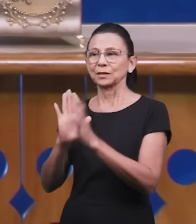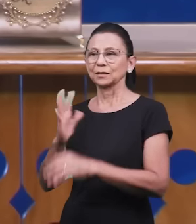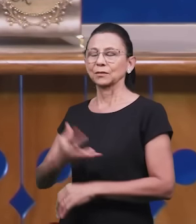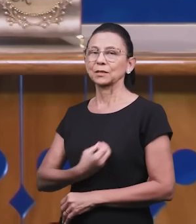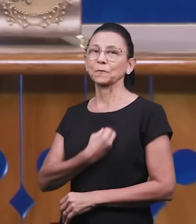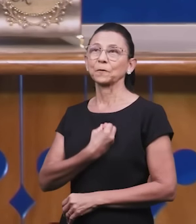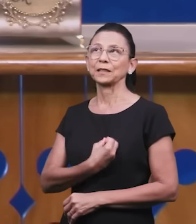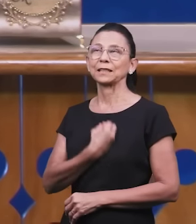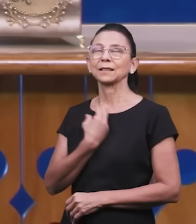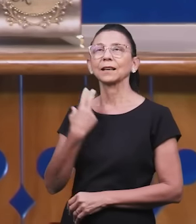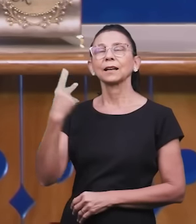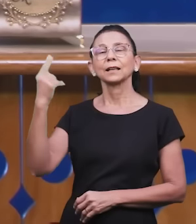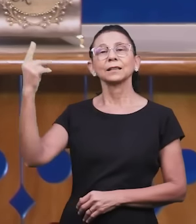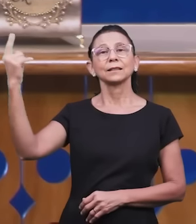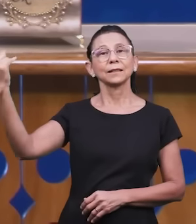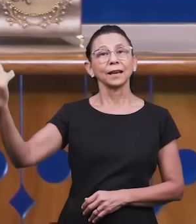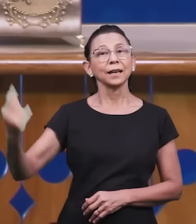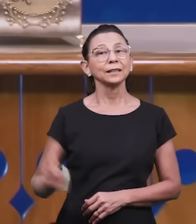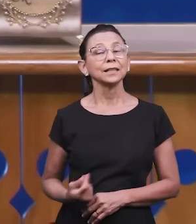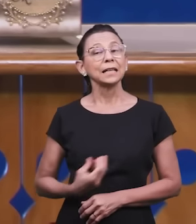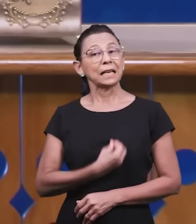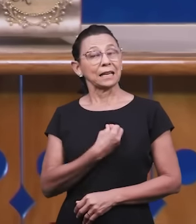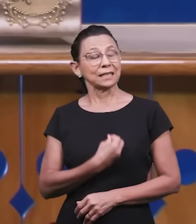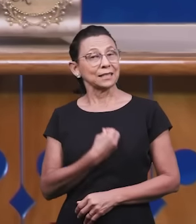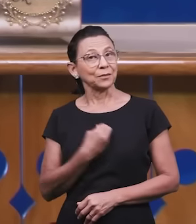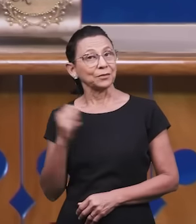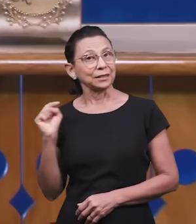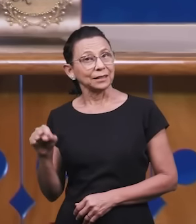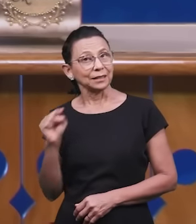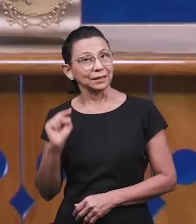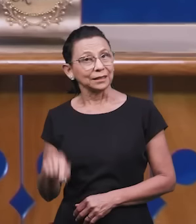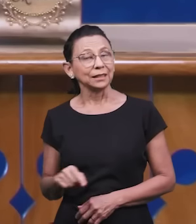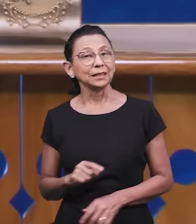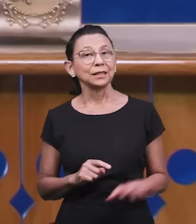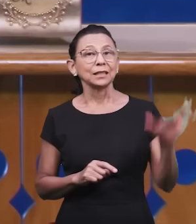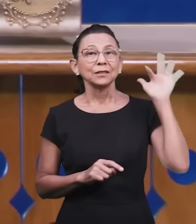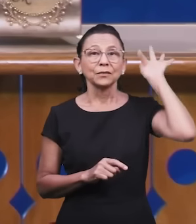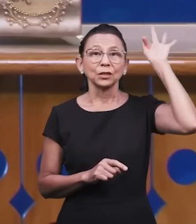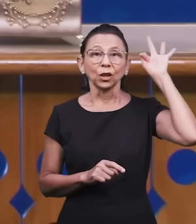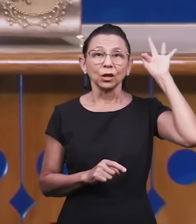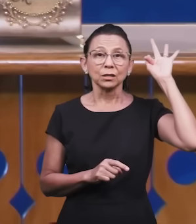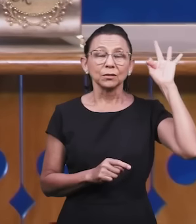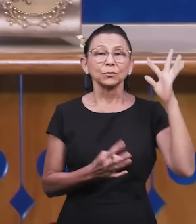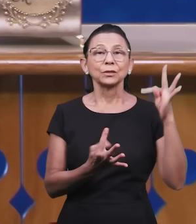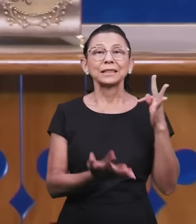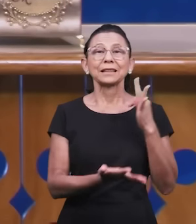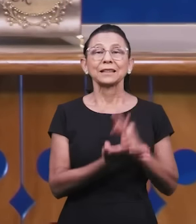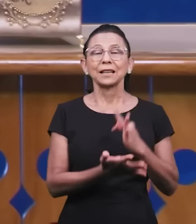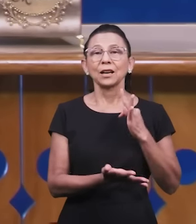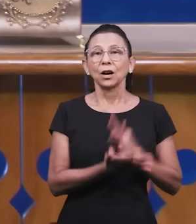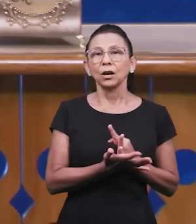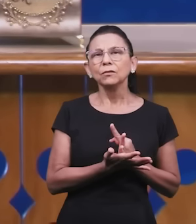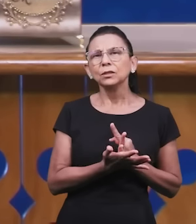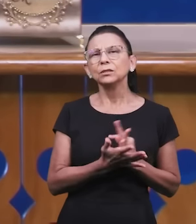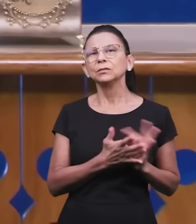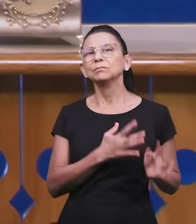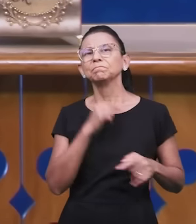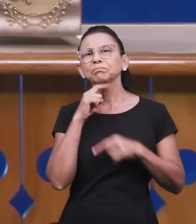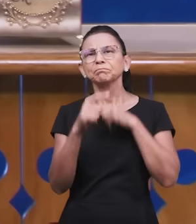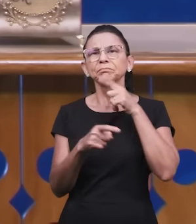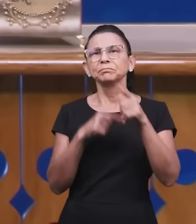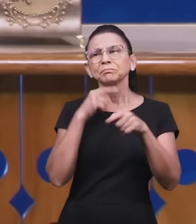a vida. A vida que os filósofos e teólogos sempre buscaram. Na obra de redenção está a